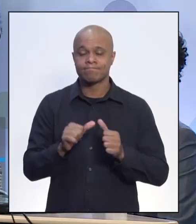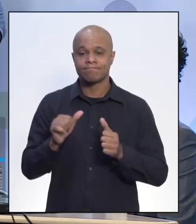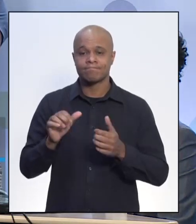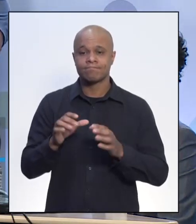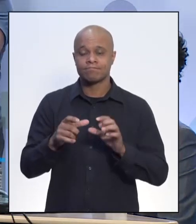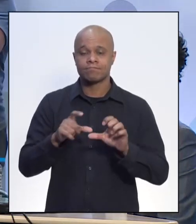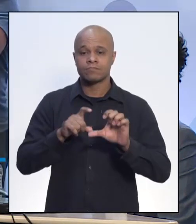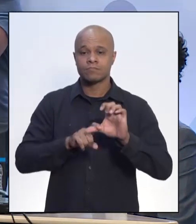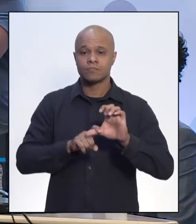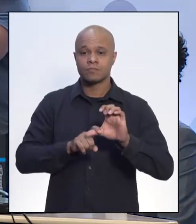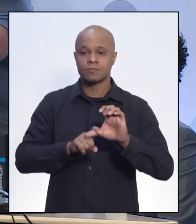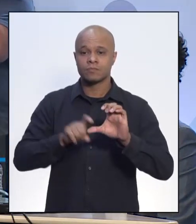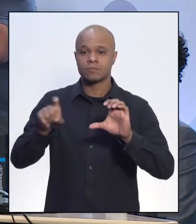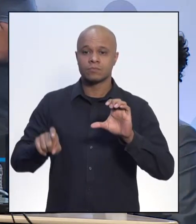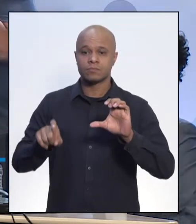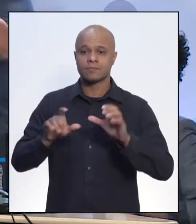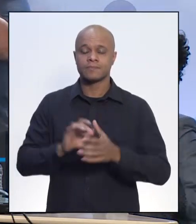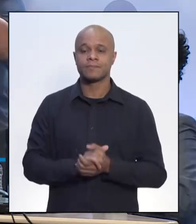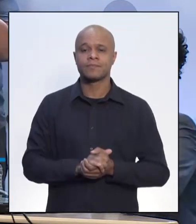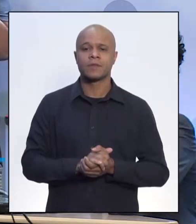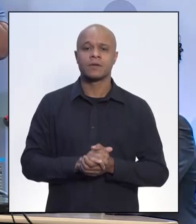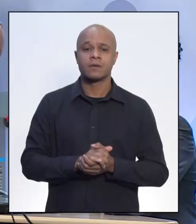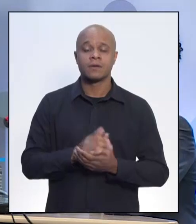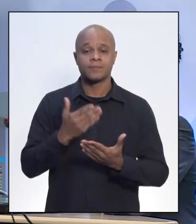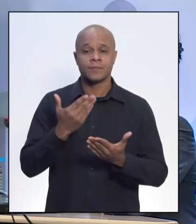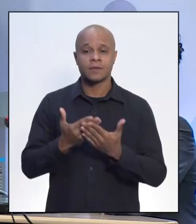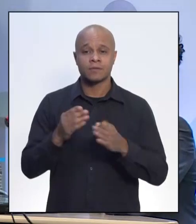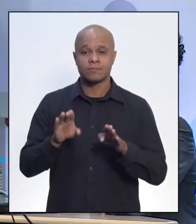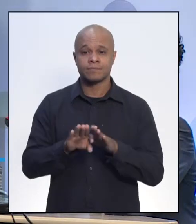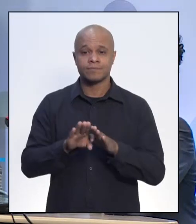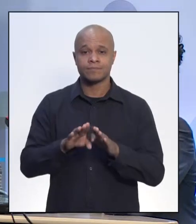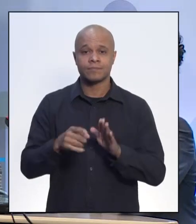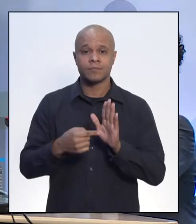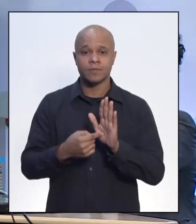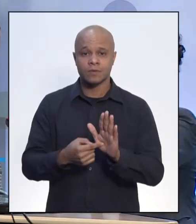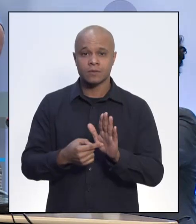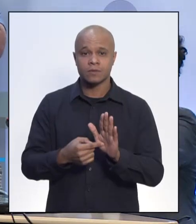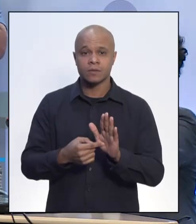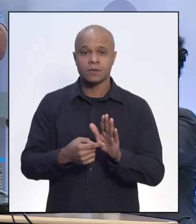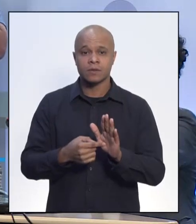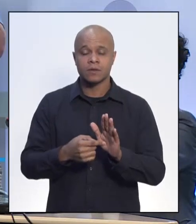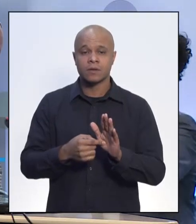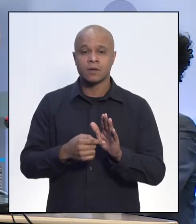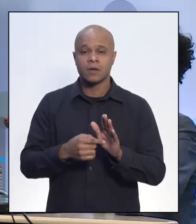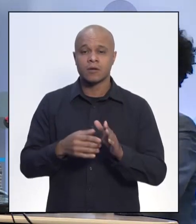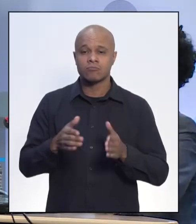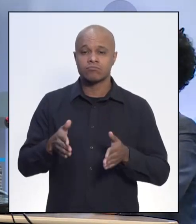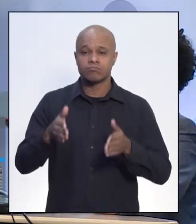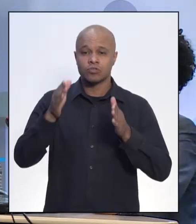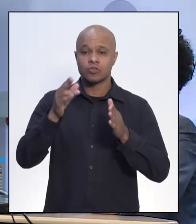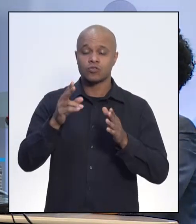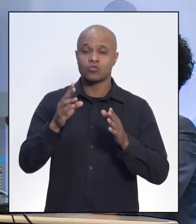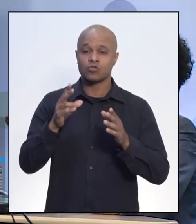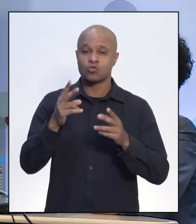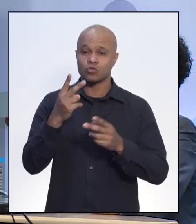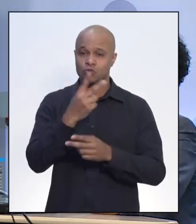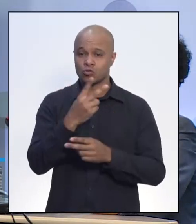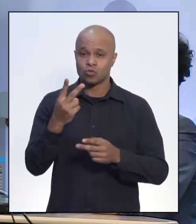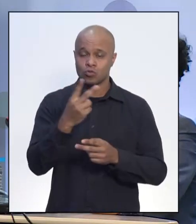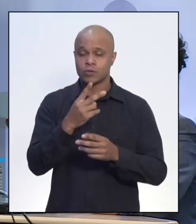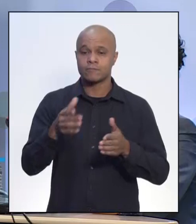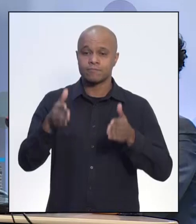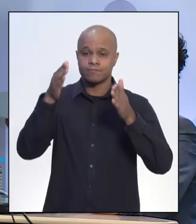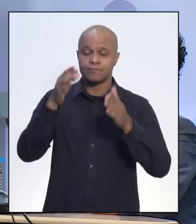independente. Bom, na aula, a gente não poderia deixar de falar da queda das duas torres gêmeas, né? Que aí realmente mostra aí o choque